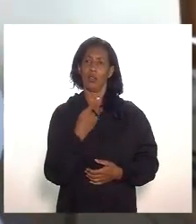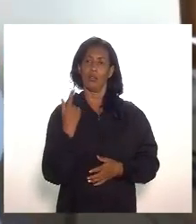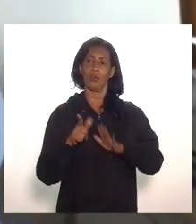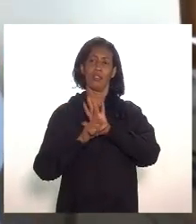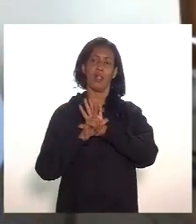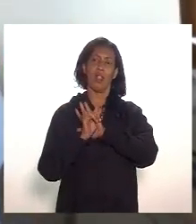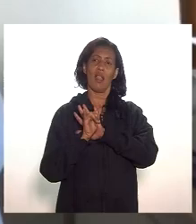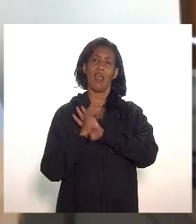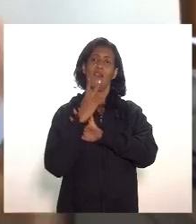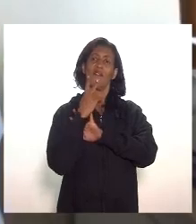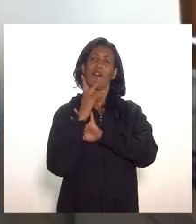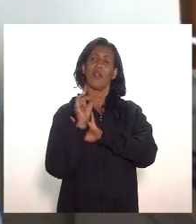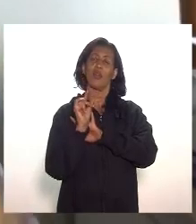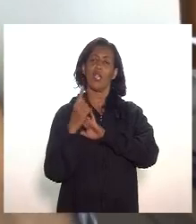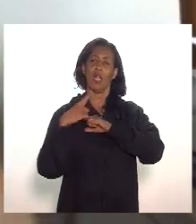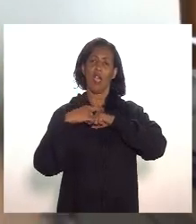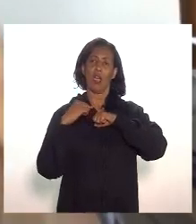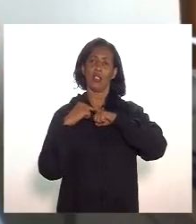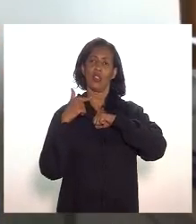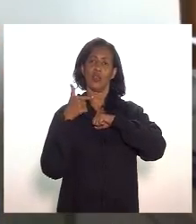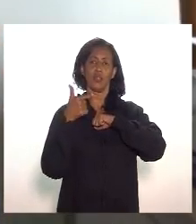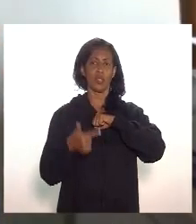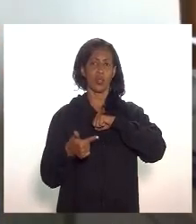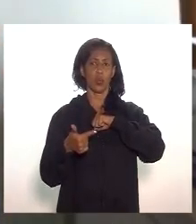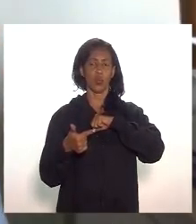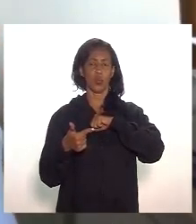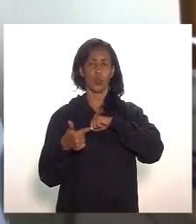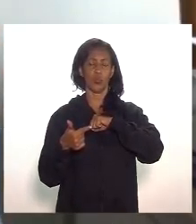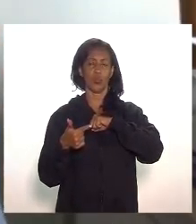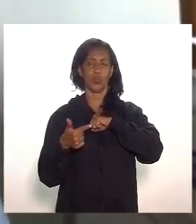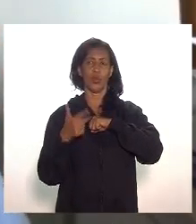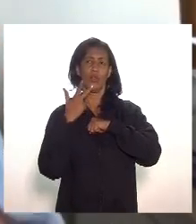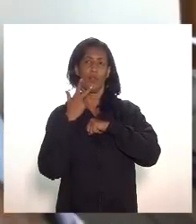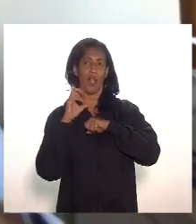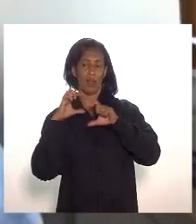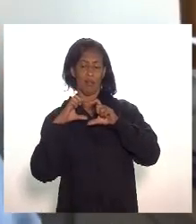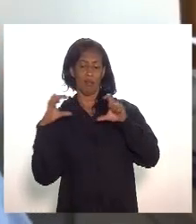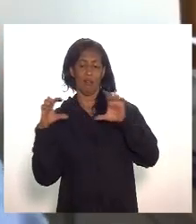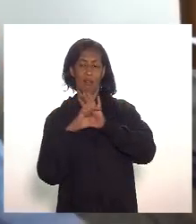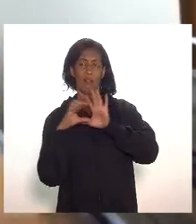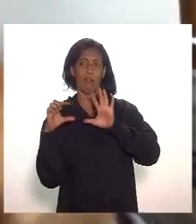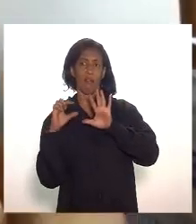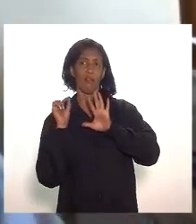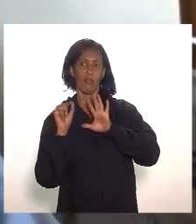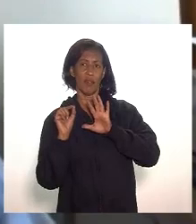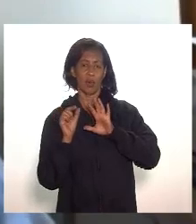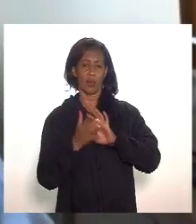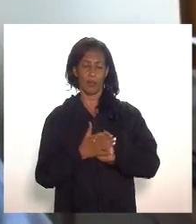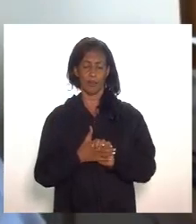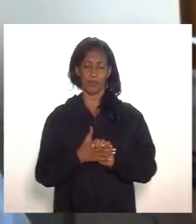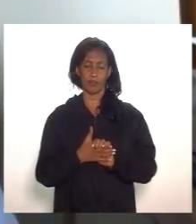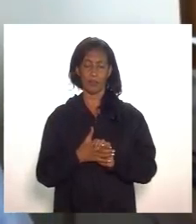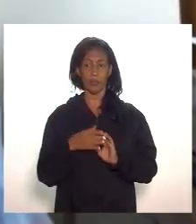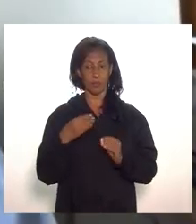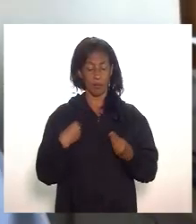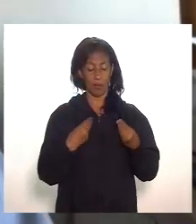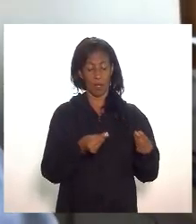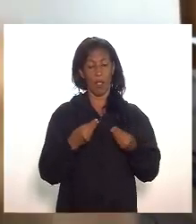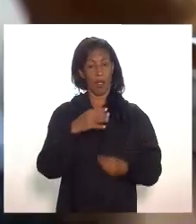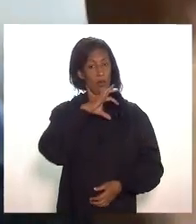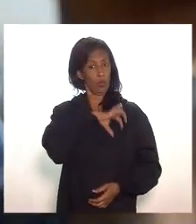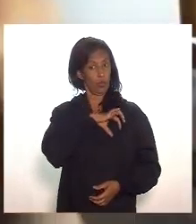diz o parágrafo 2º do artigo 270 do Código? Então, escreve lá, estou pegando seu documento, o senhor tem